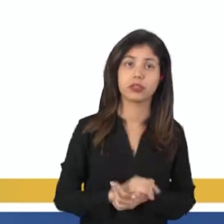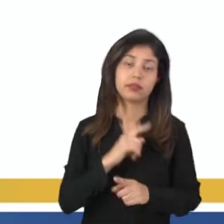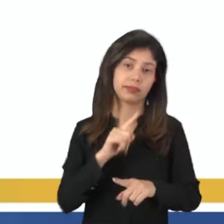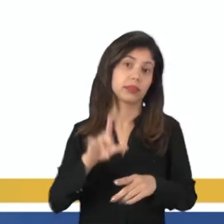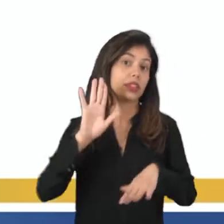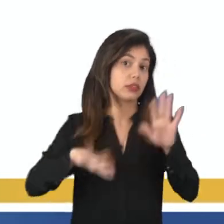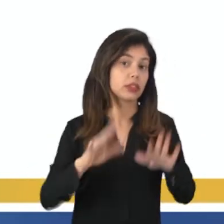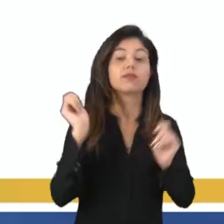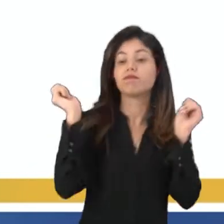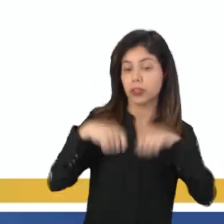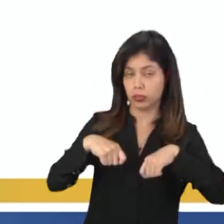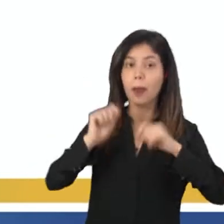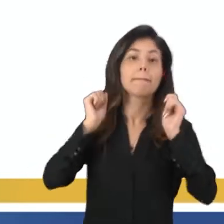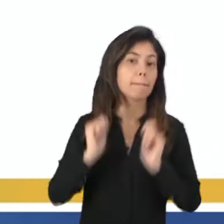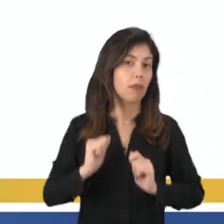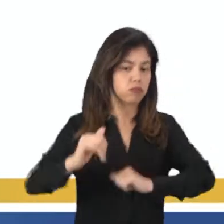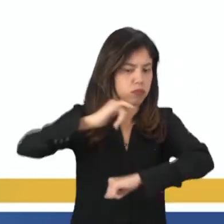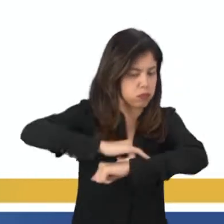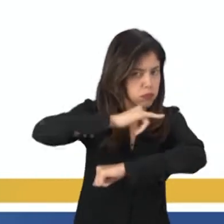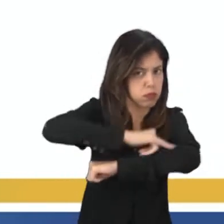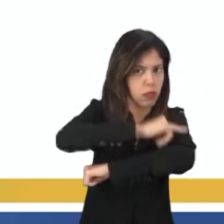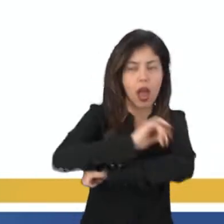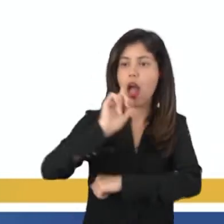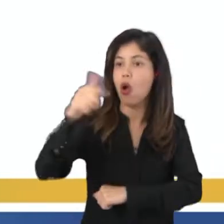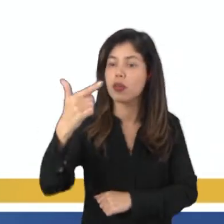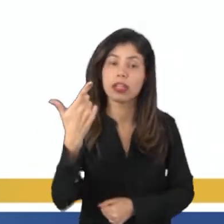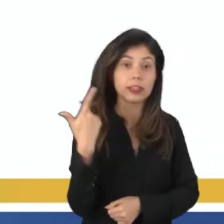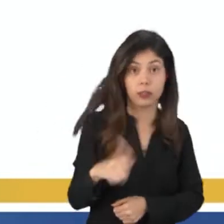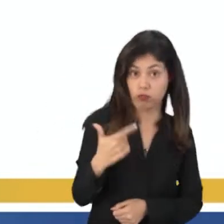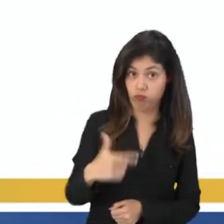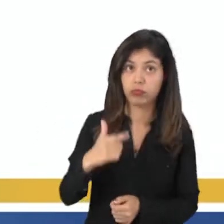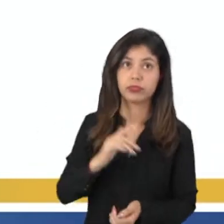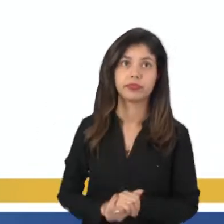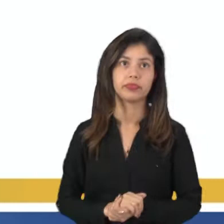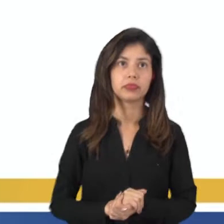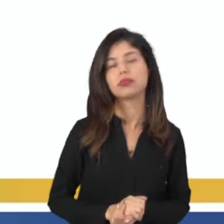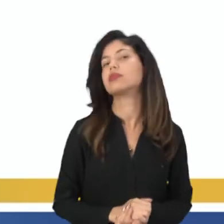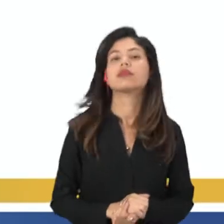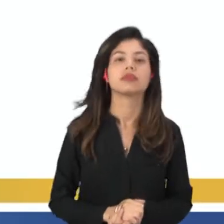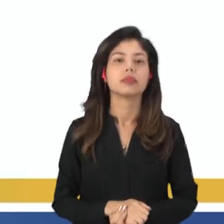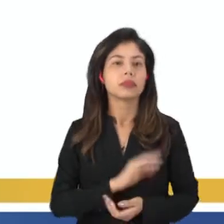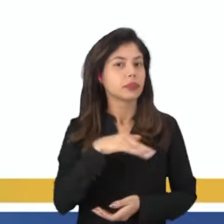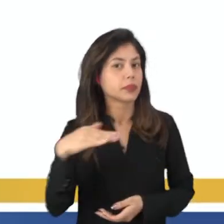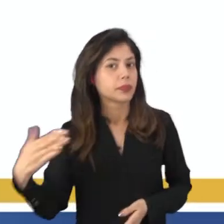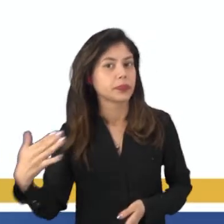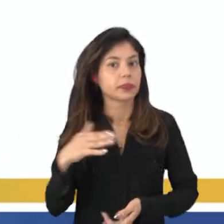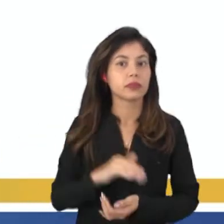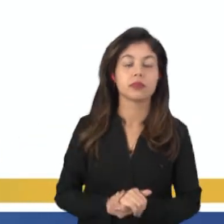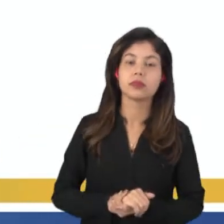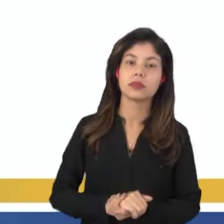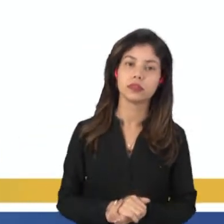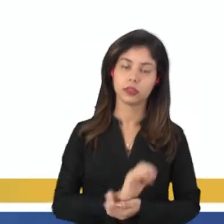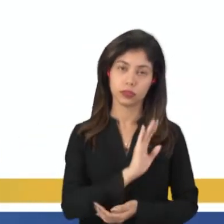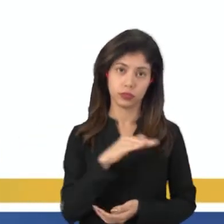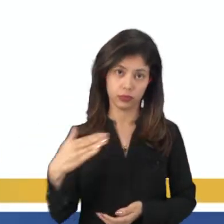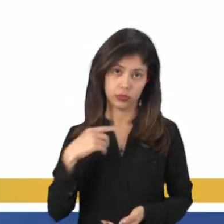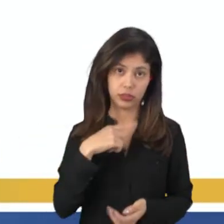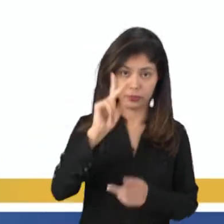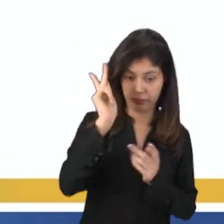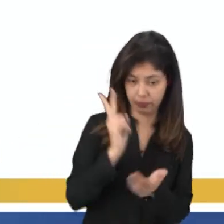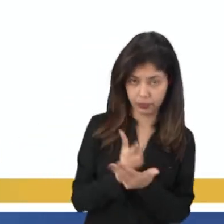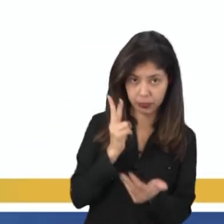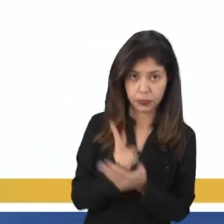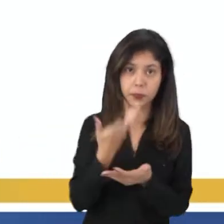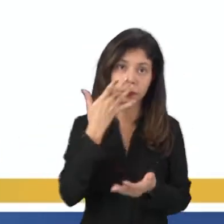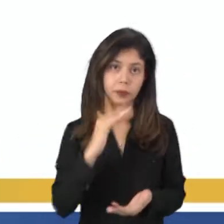a possibilidade de ser obesa em relação a outra que não tem um gadget. Enquanto que, quando essa mesma